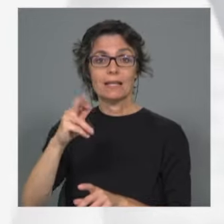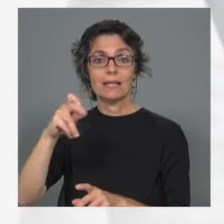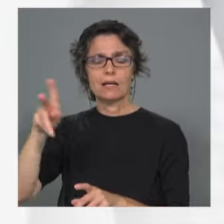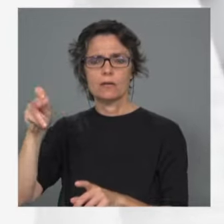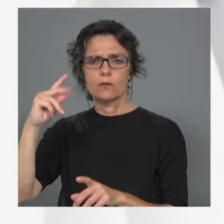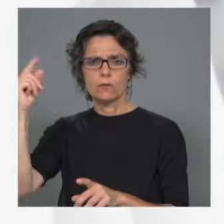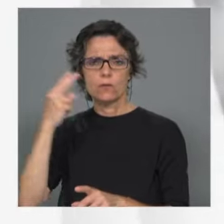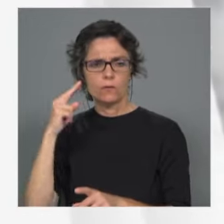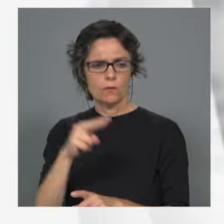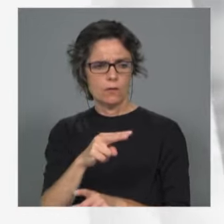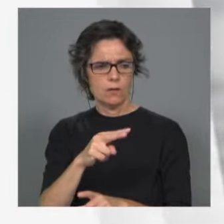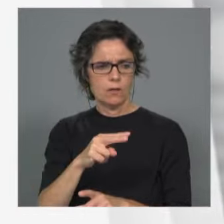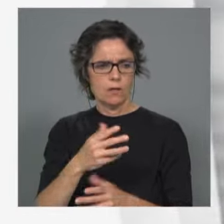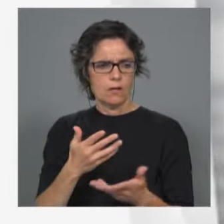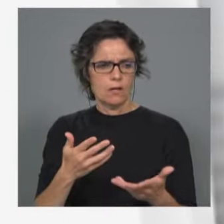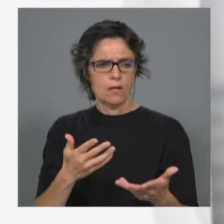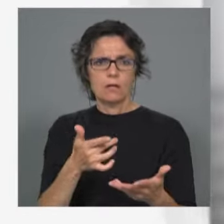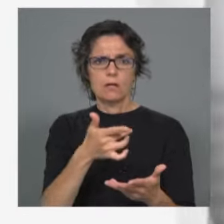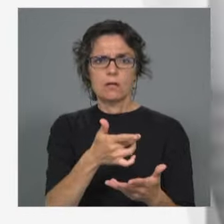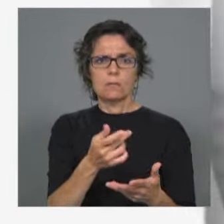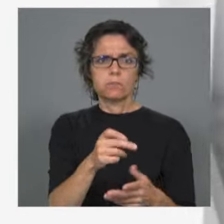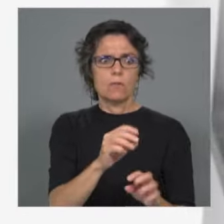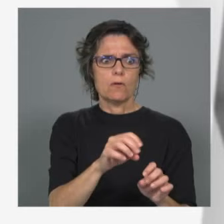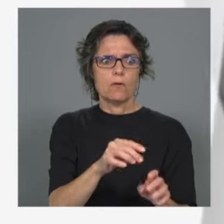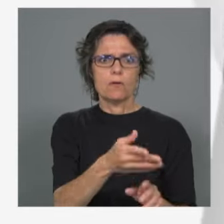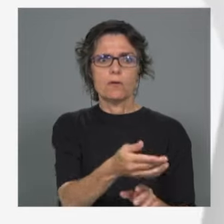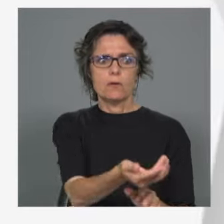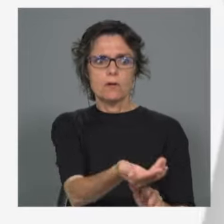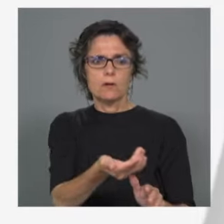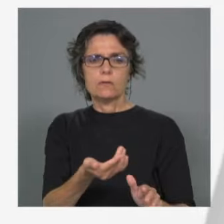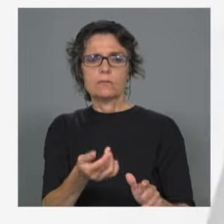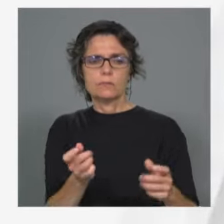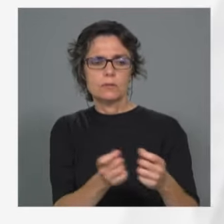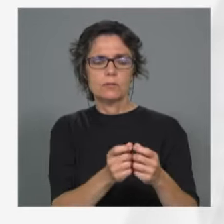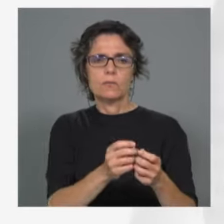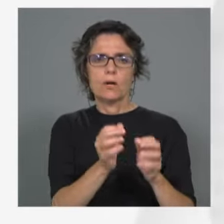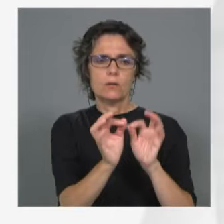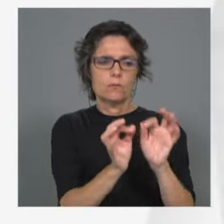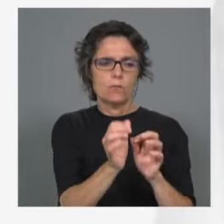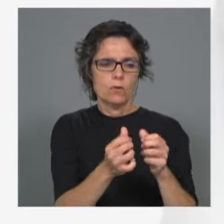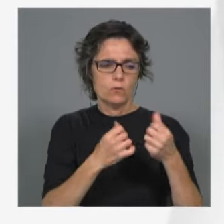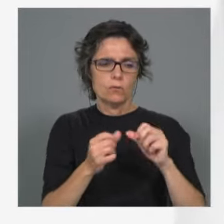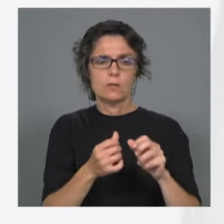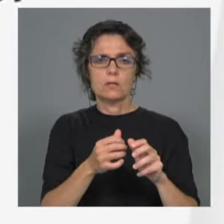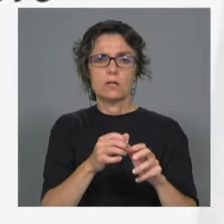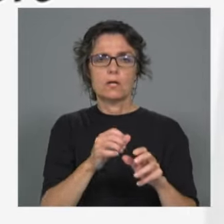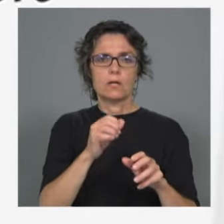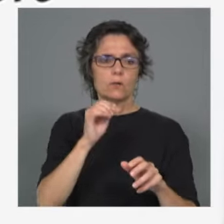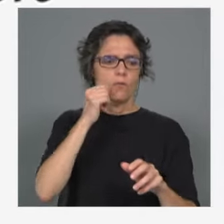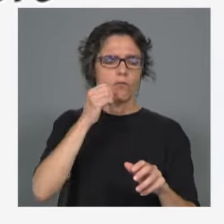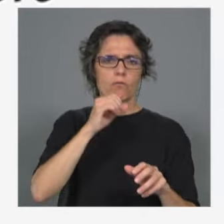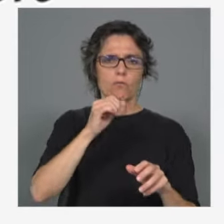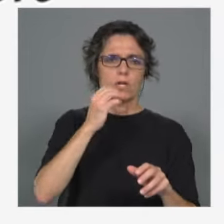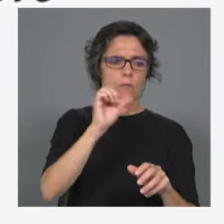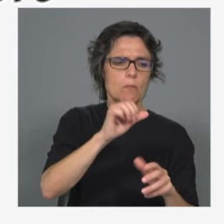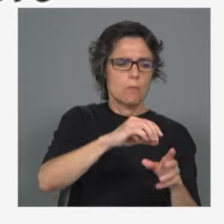vê-lo, encheu-se de compaixão. Aproximou-se, ligou-lhe as feridas, deitando azeite e vinho,